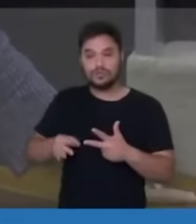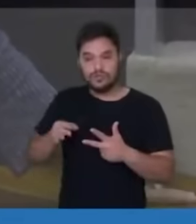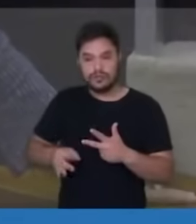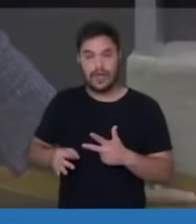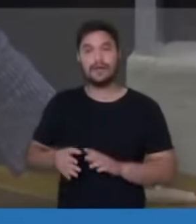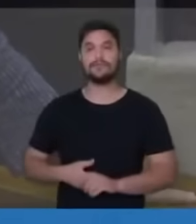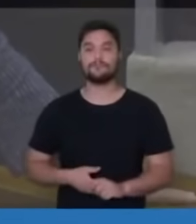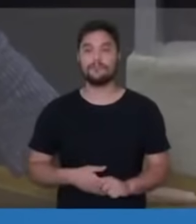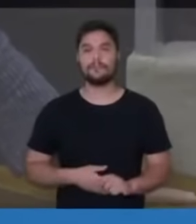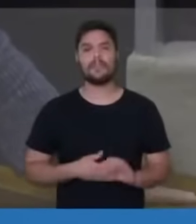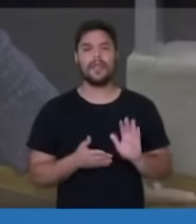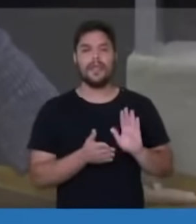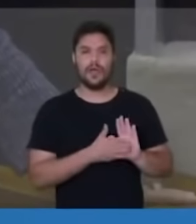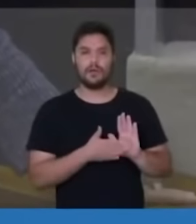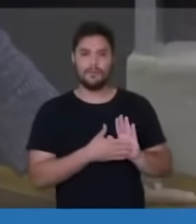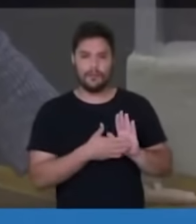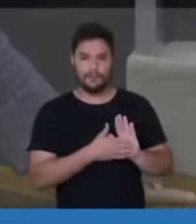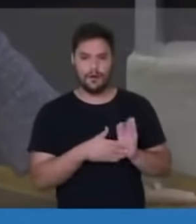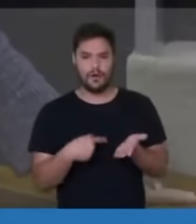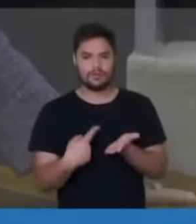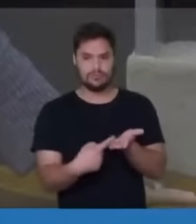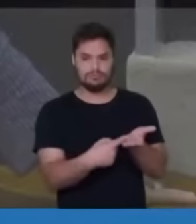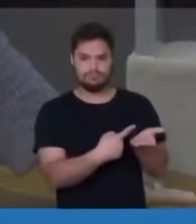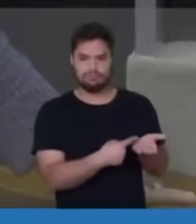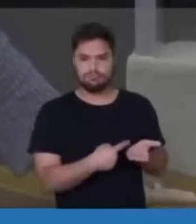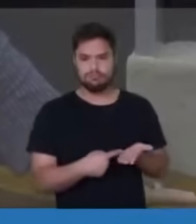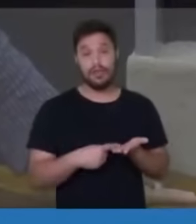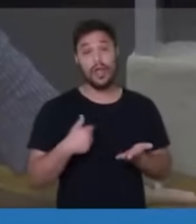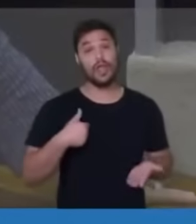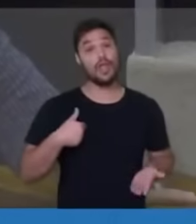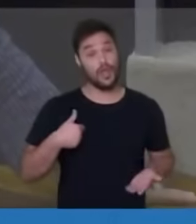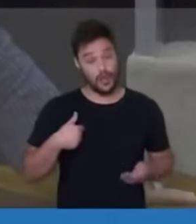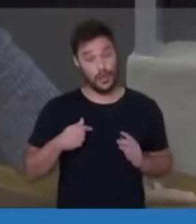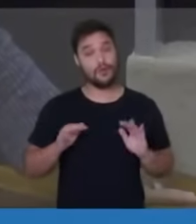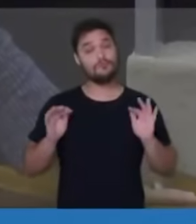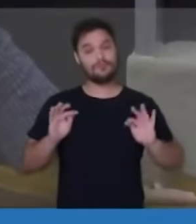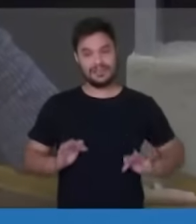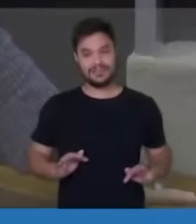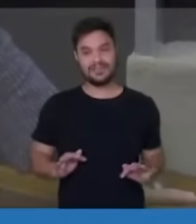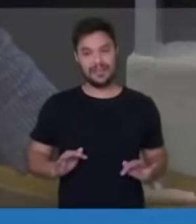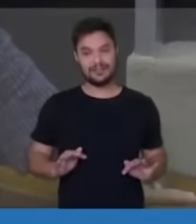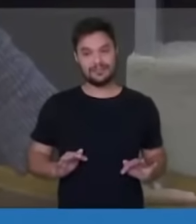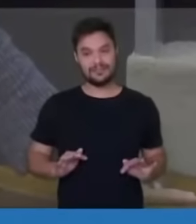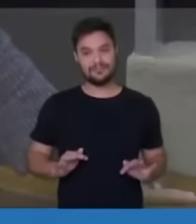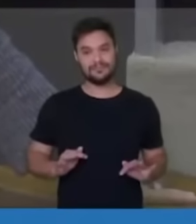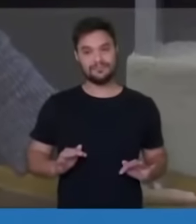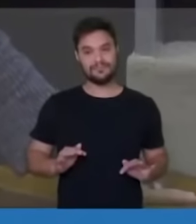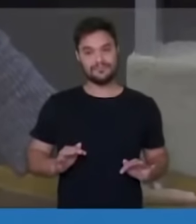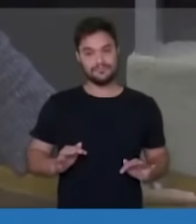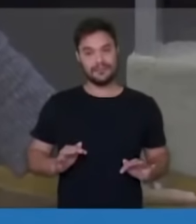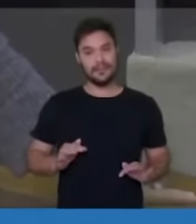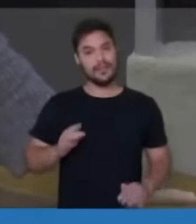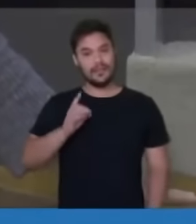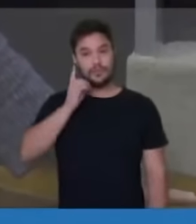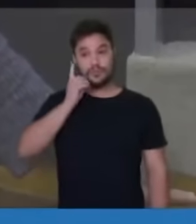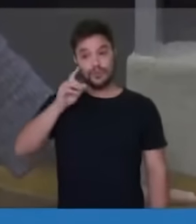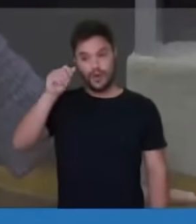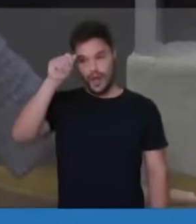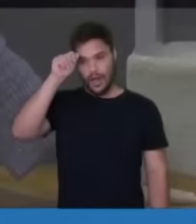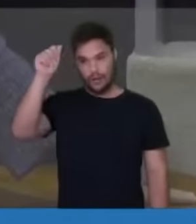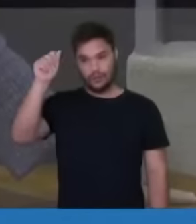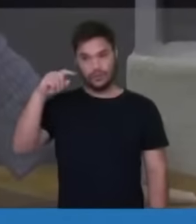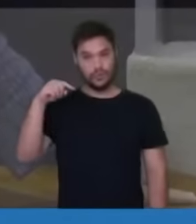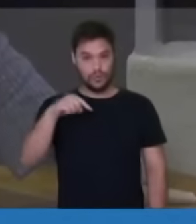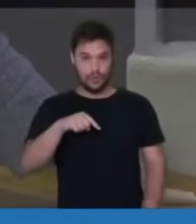que foi construída, um parecer que foi construído e que eu tive a alegria de, na vida parlamentar, ser autora